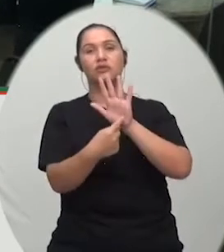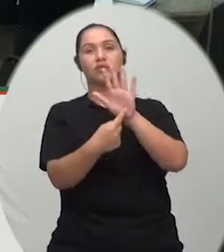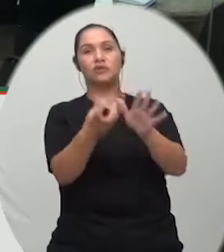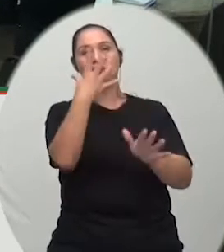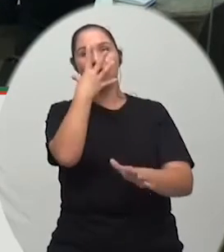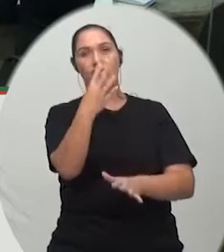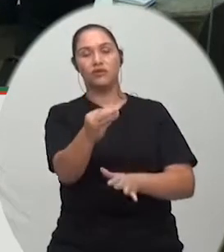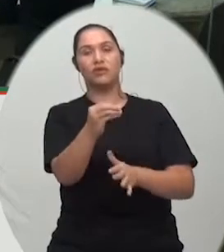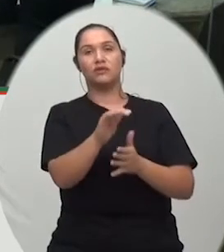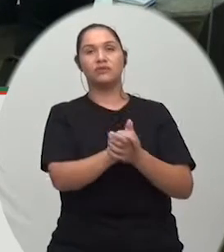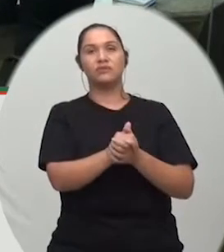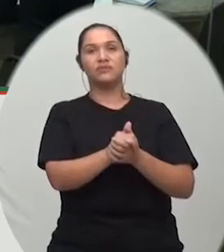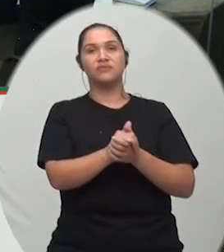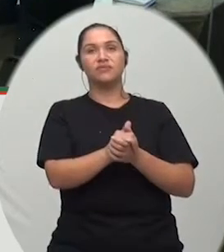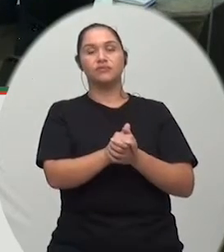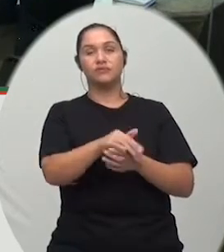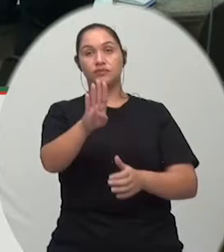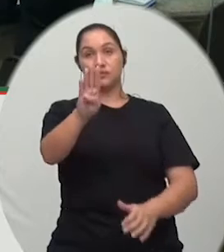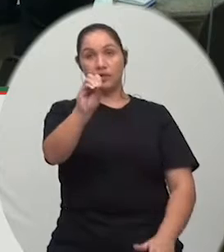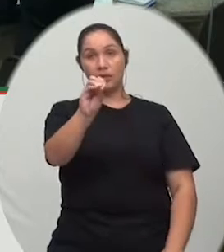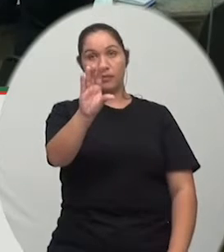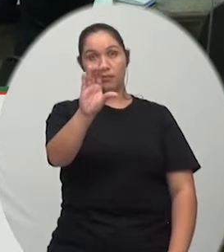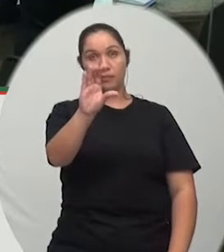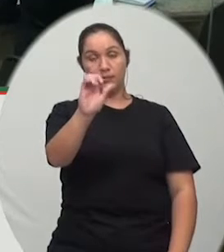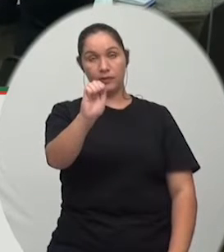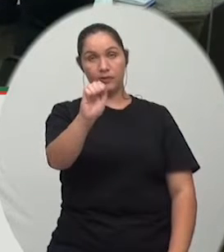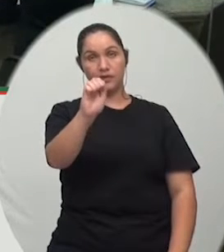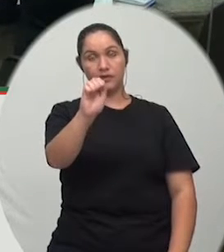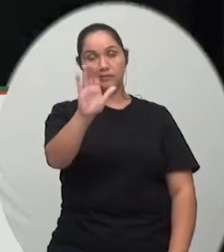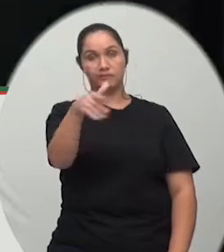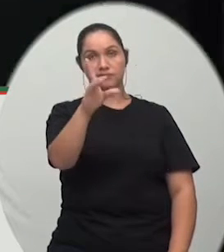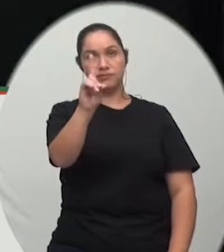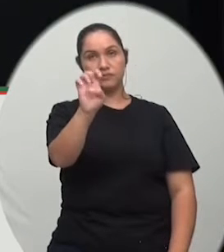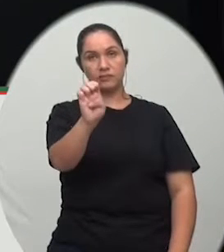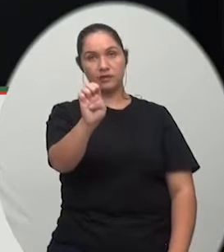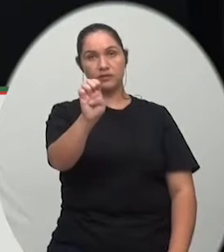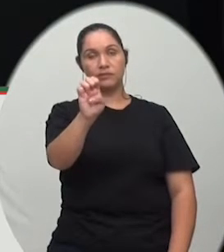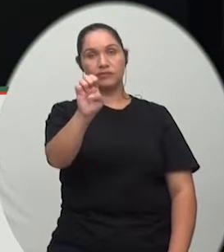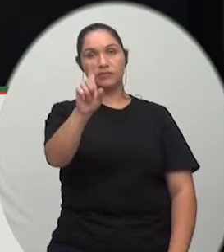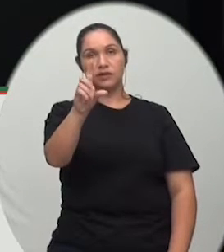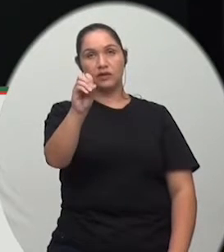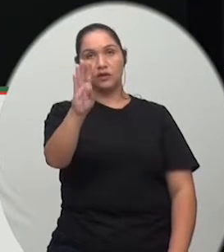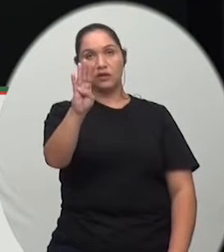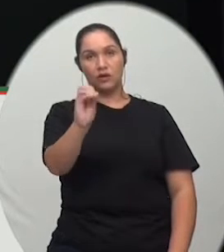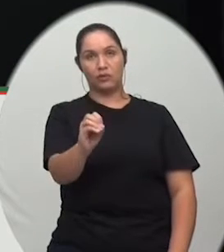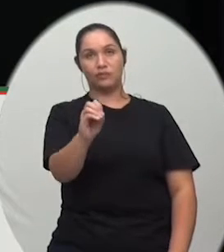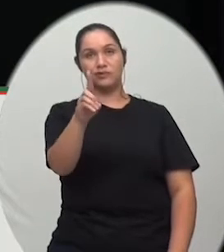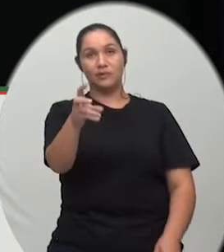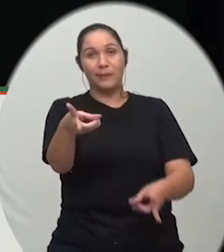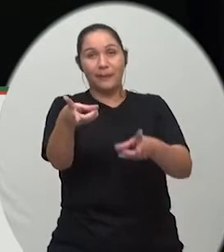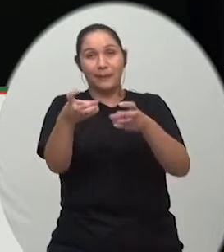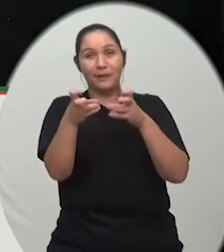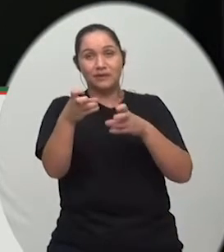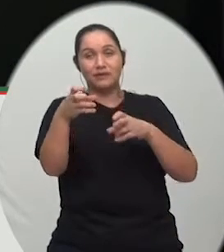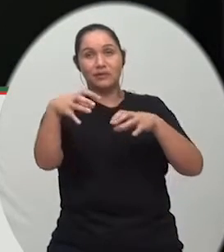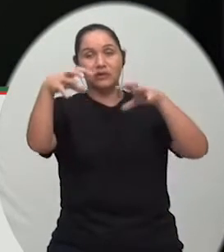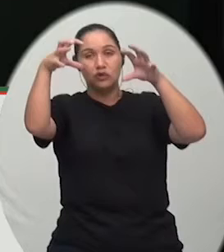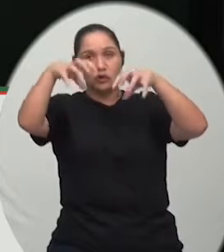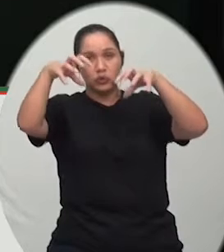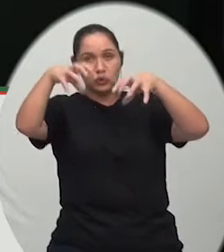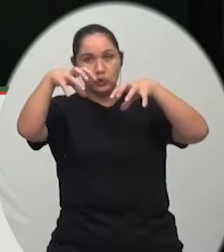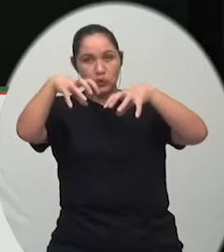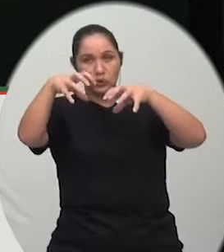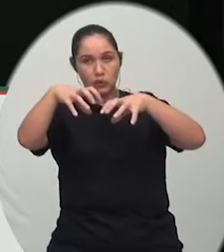casas que foram invadidas pela água nessa última chuva, e vem cada chuva, que dá uma chuva um pouco forte,